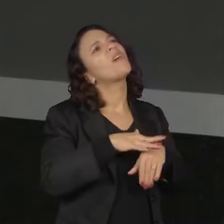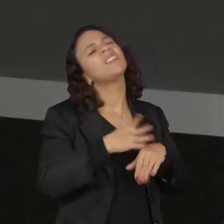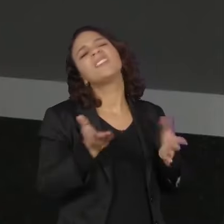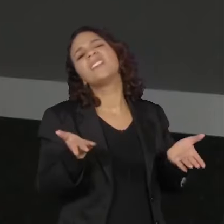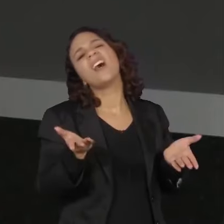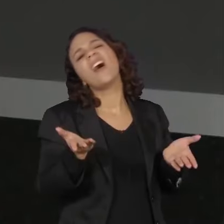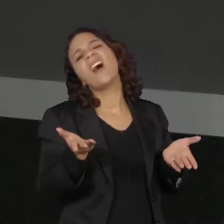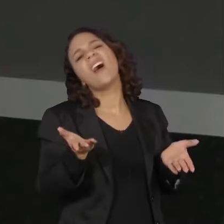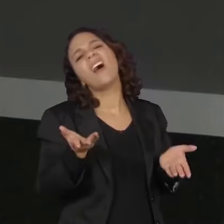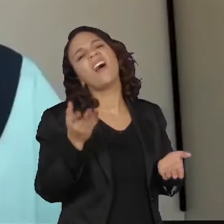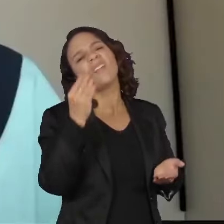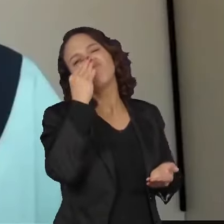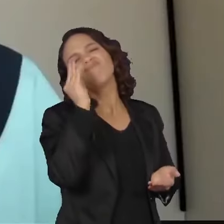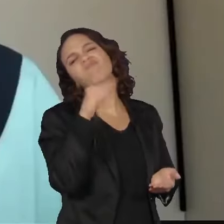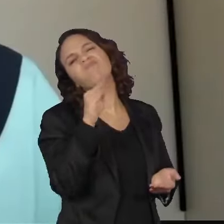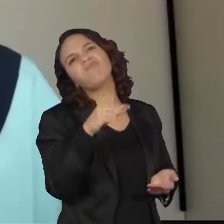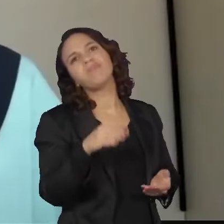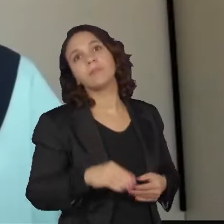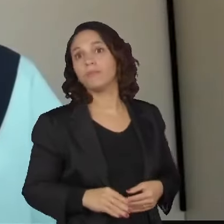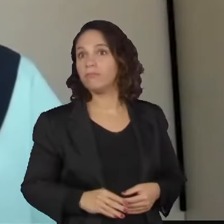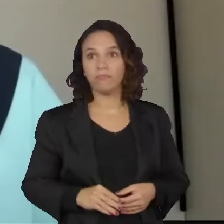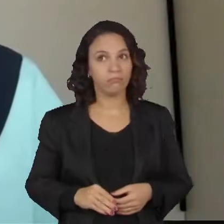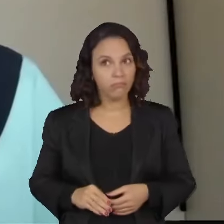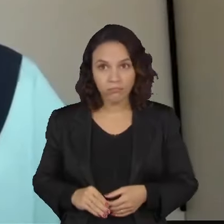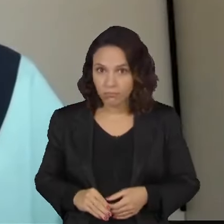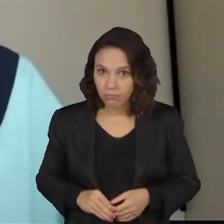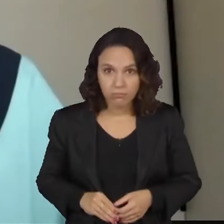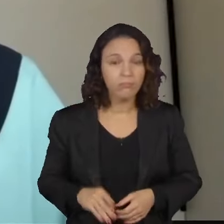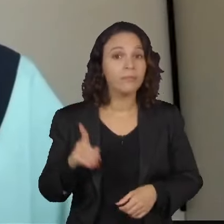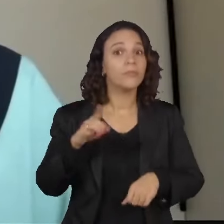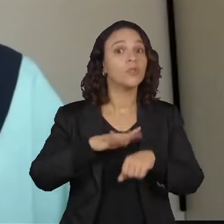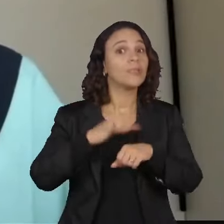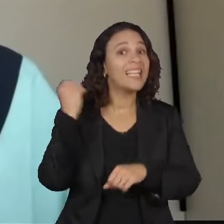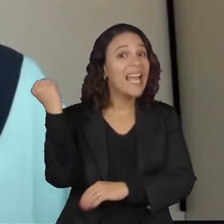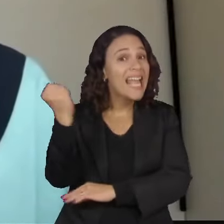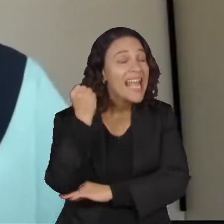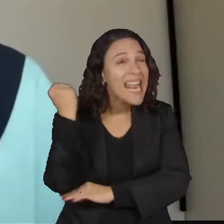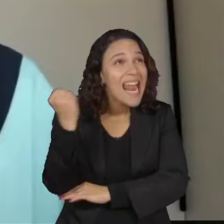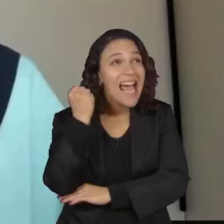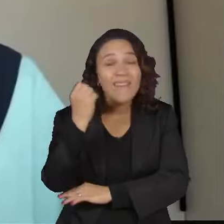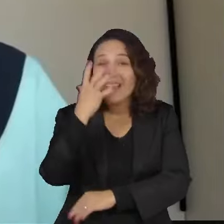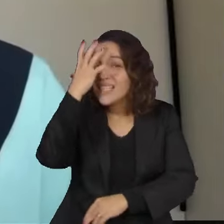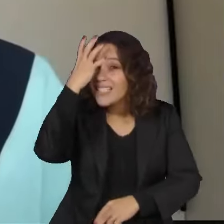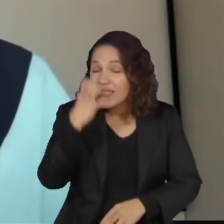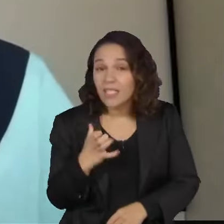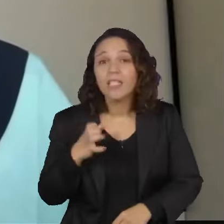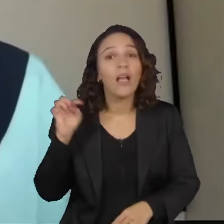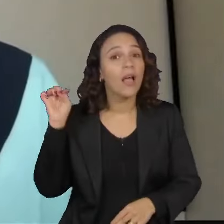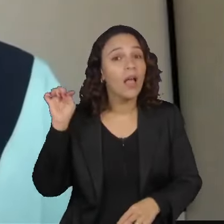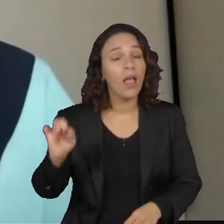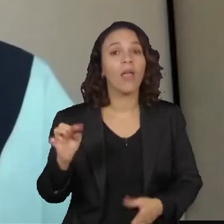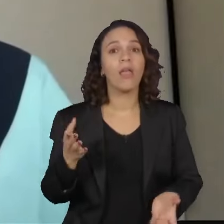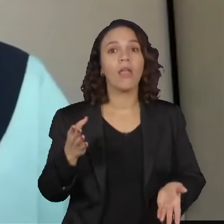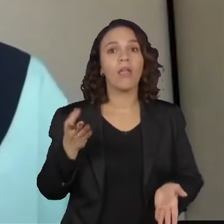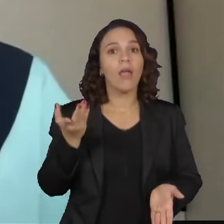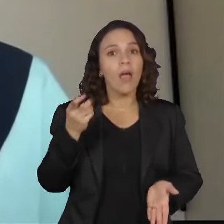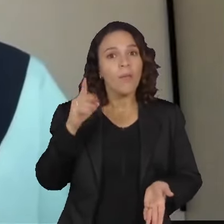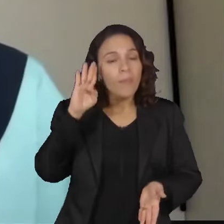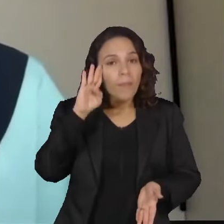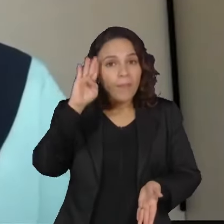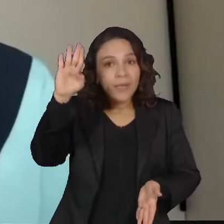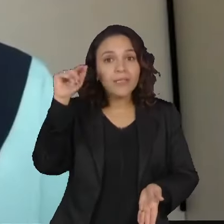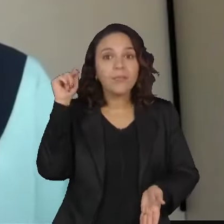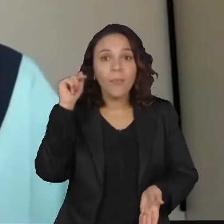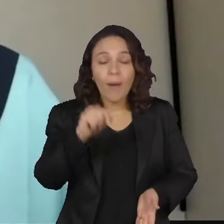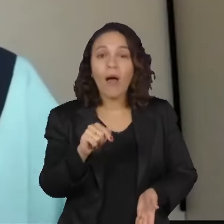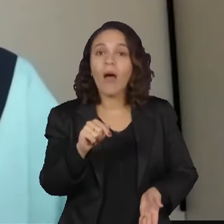ser negligenciada. De maneira nenhuma, é uma doença gravíssima, uma das principais causas de morte e de